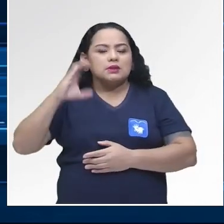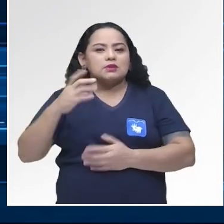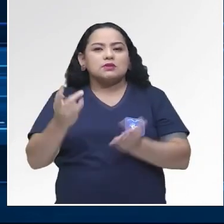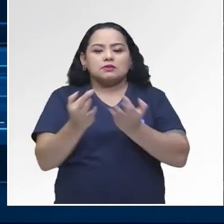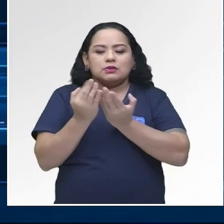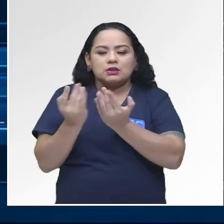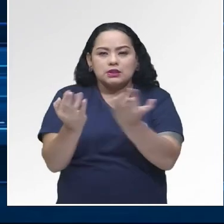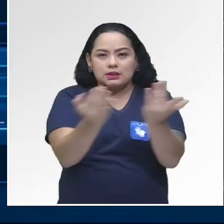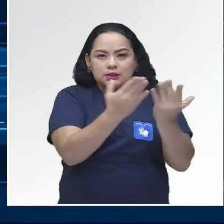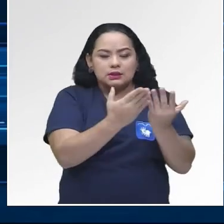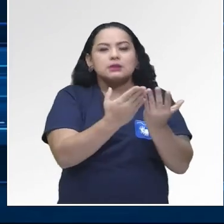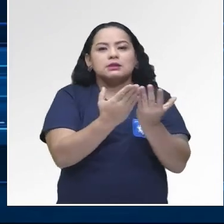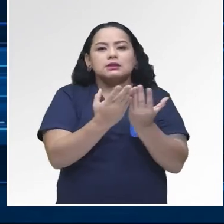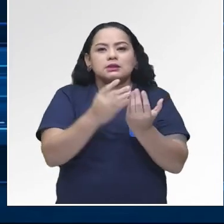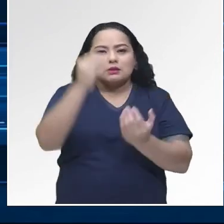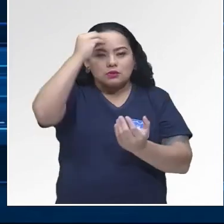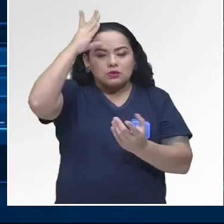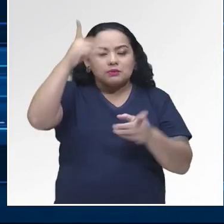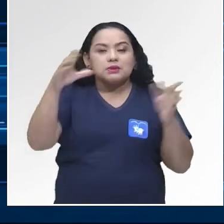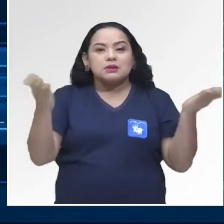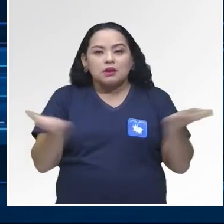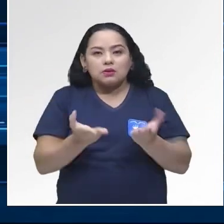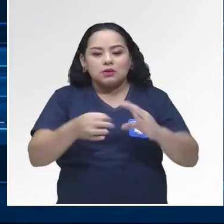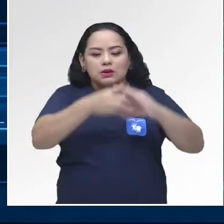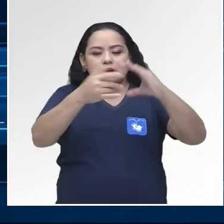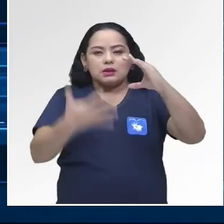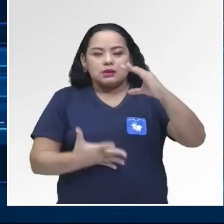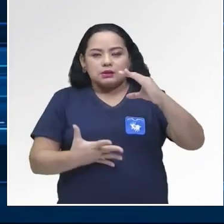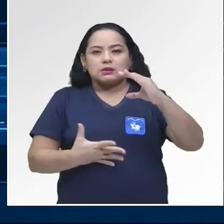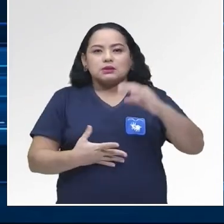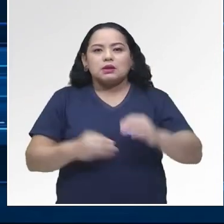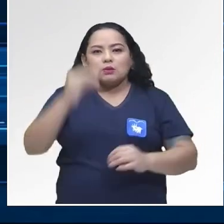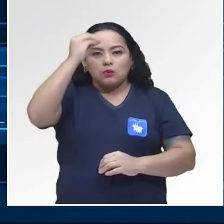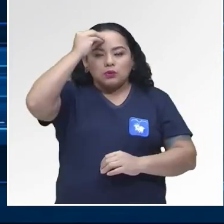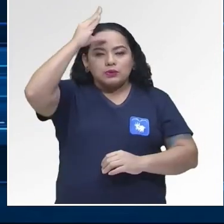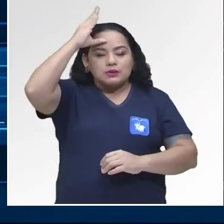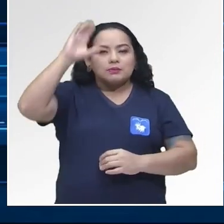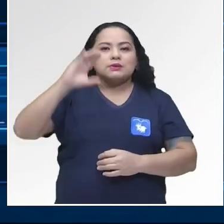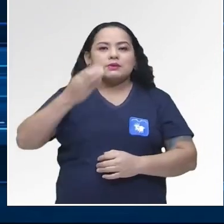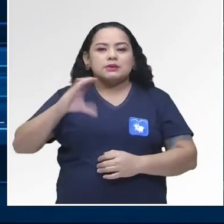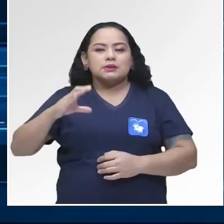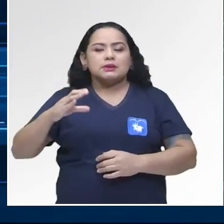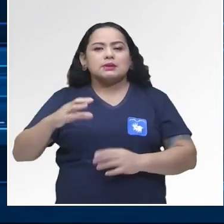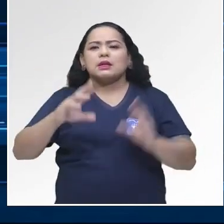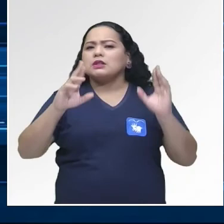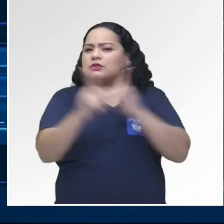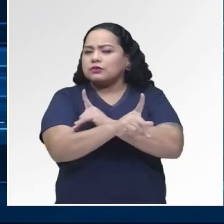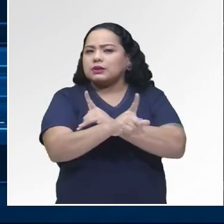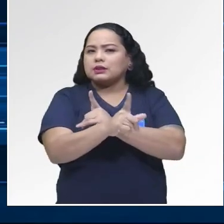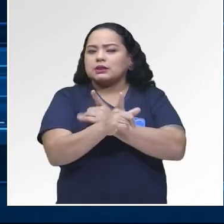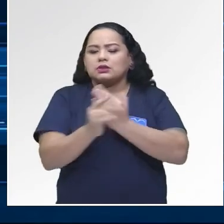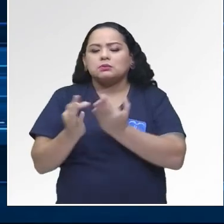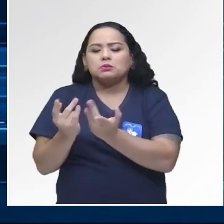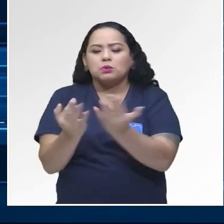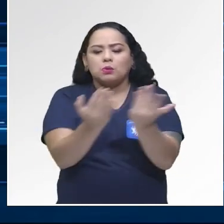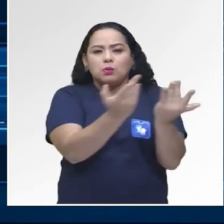comum e agora a gente vai ver as características do conhecimento científico, que é totalmente o contrário do senso